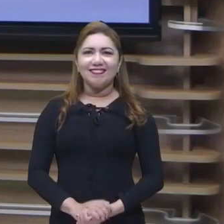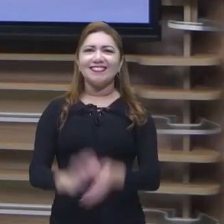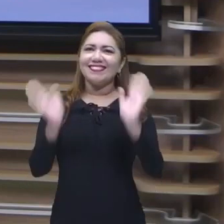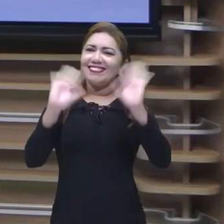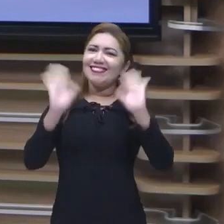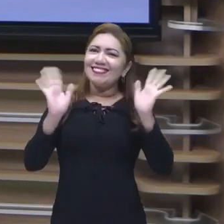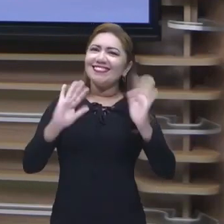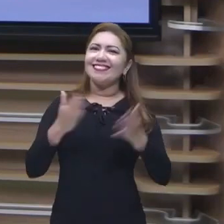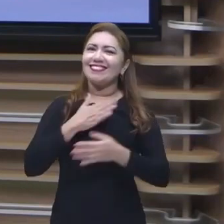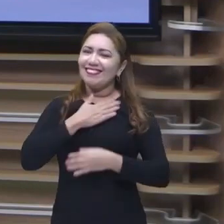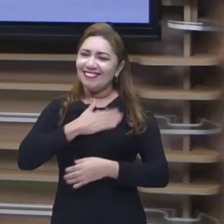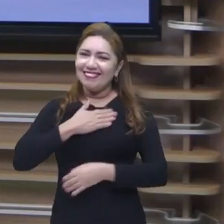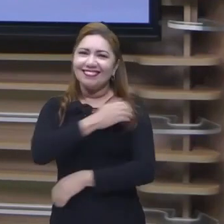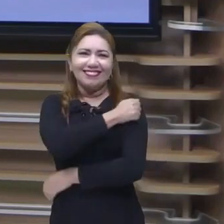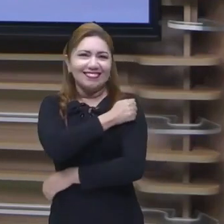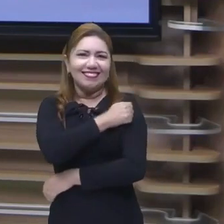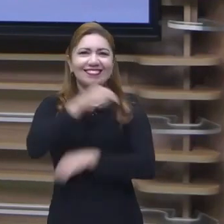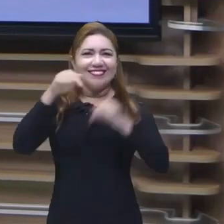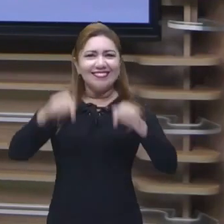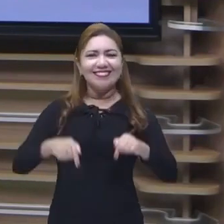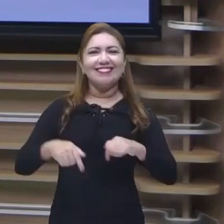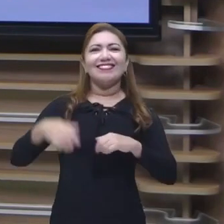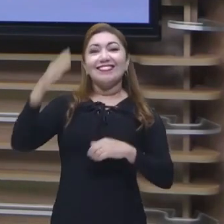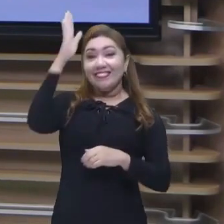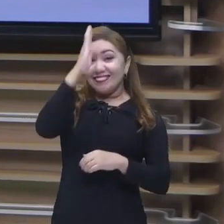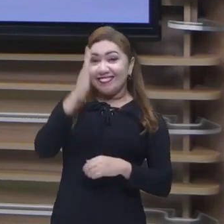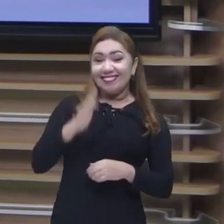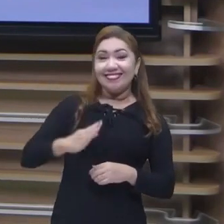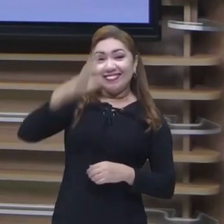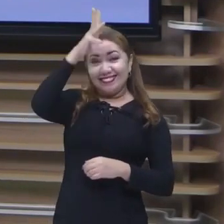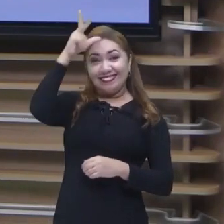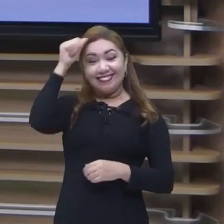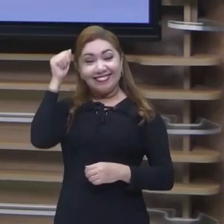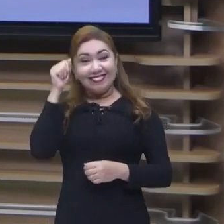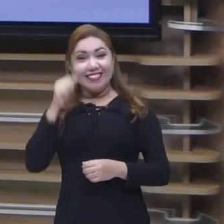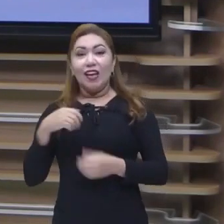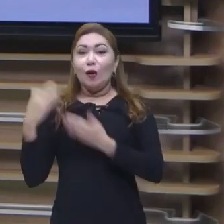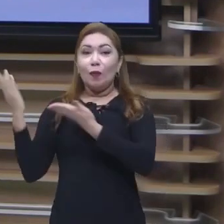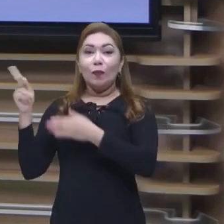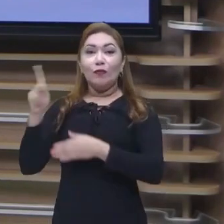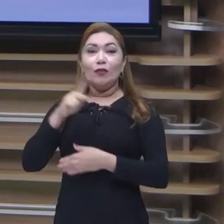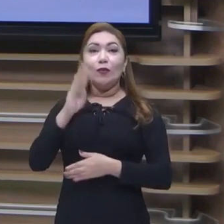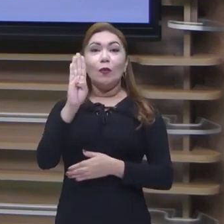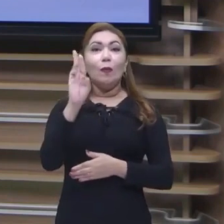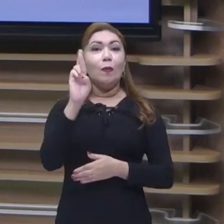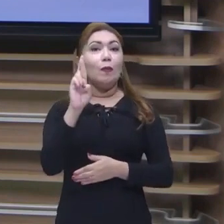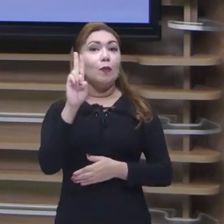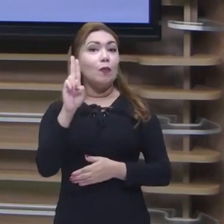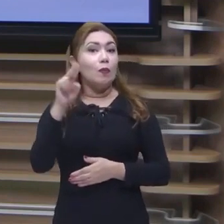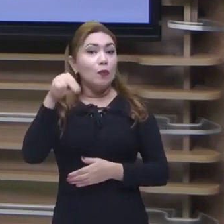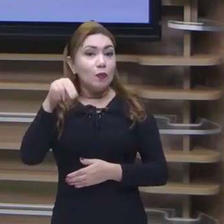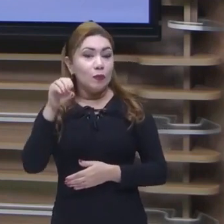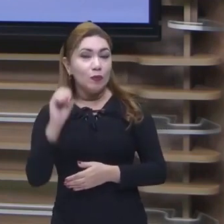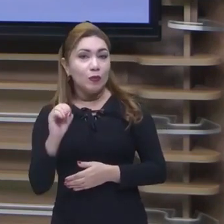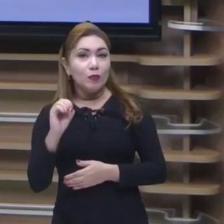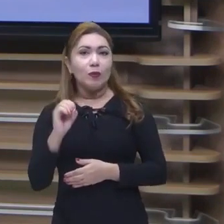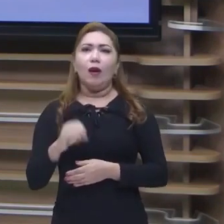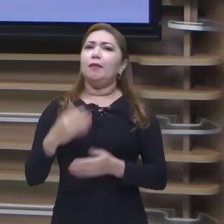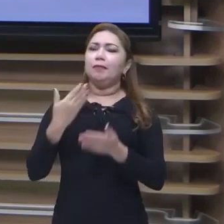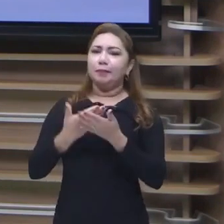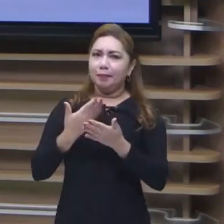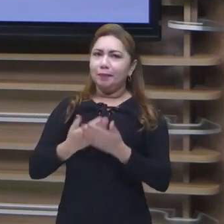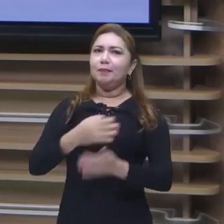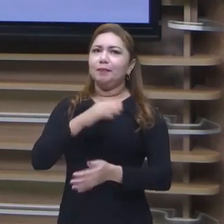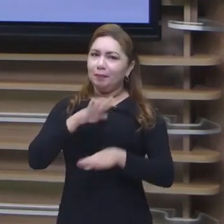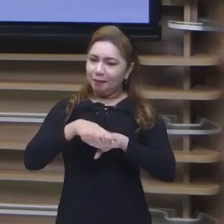Olá, meu querido aluno da capital, do interior e de todo o Brasil. Eu sou o professor Bruno Taiguara e hoje estaremos aqui para mais uma aula de